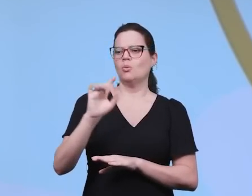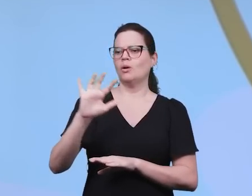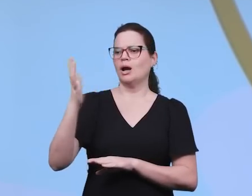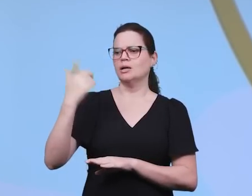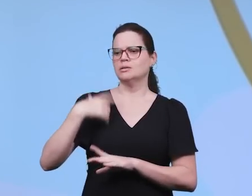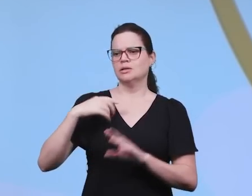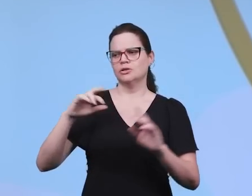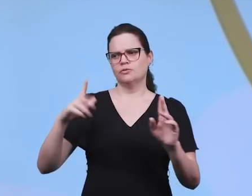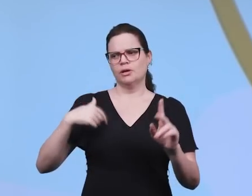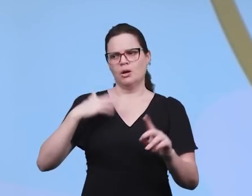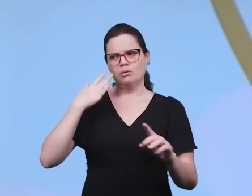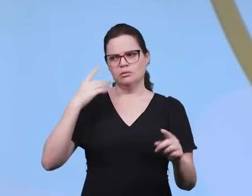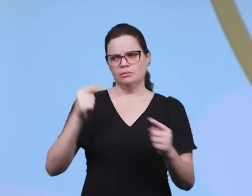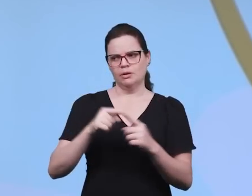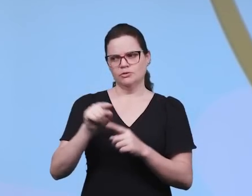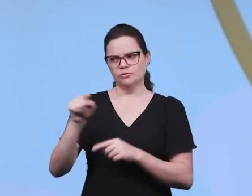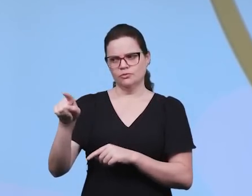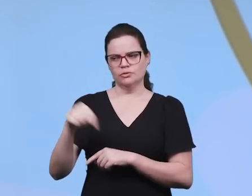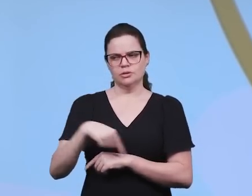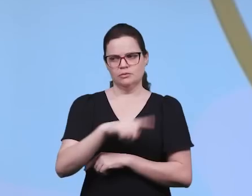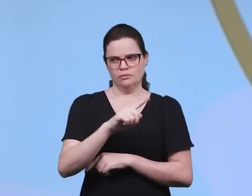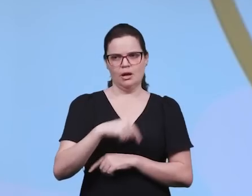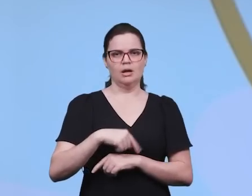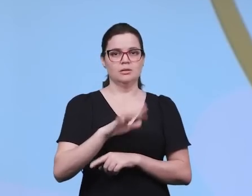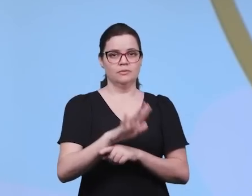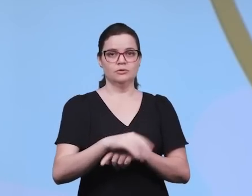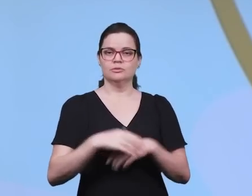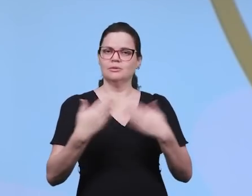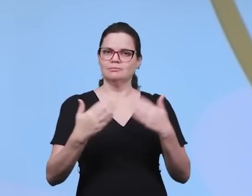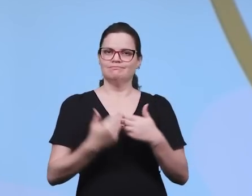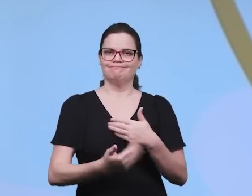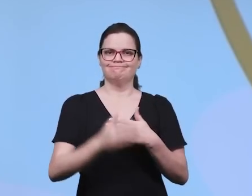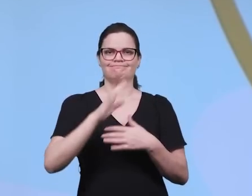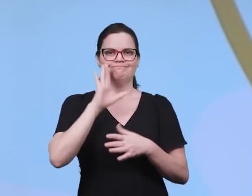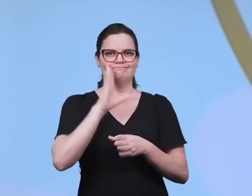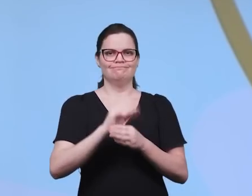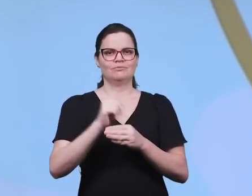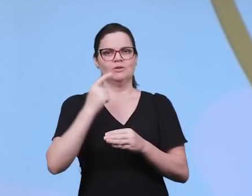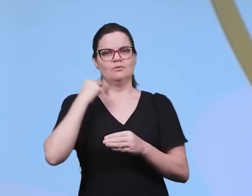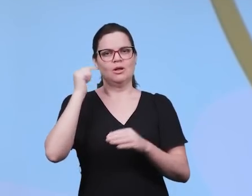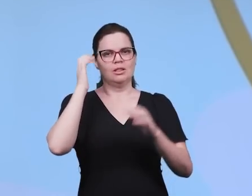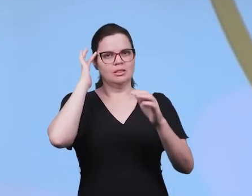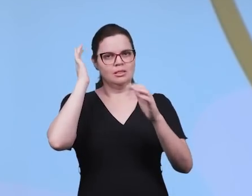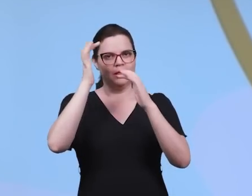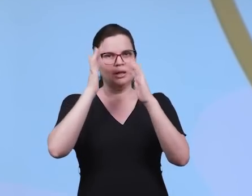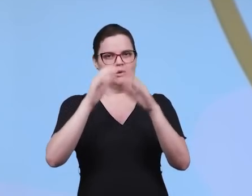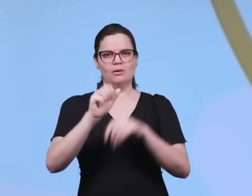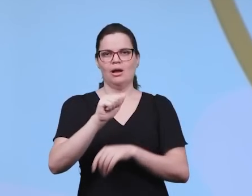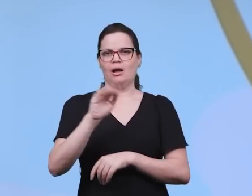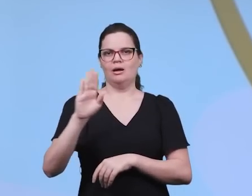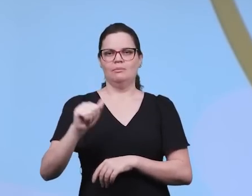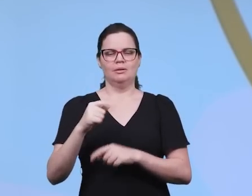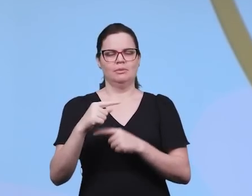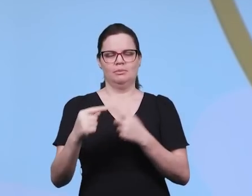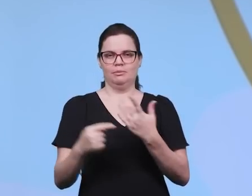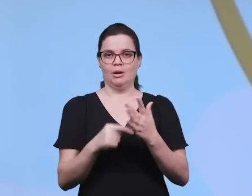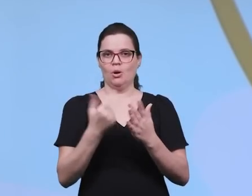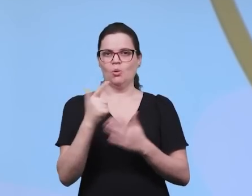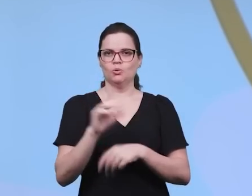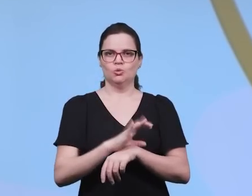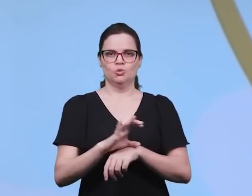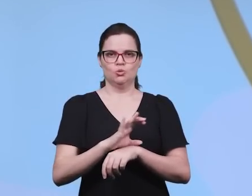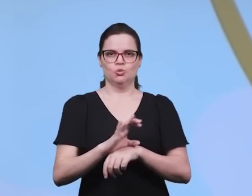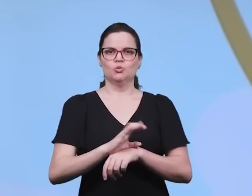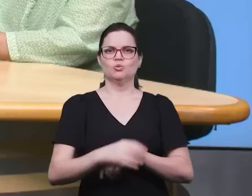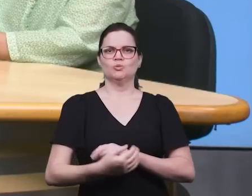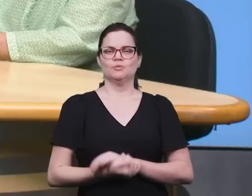que é diferente, que eu sei que você vai conseguir trabalhar. E daí para frente, foi neurociência, ABA e todos os outros cursos que eu pude